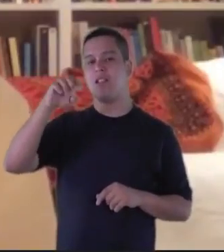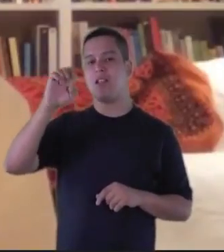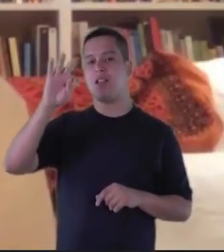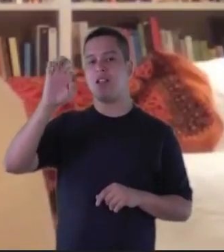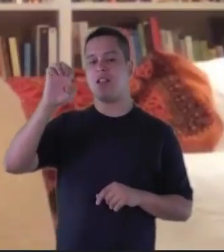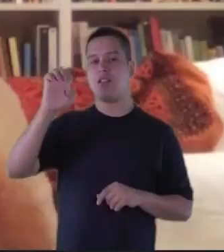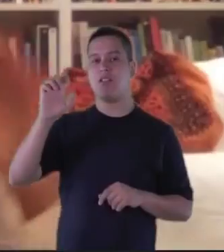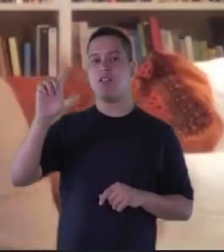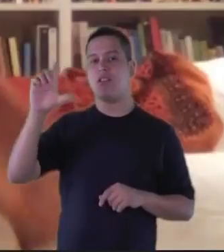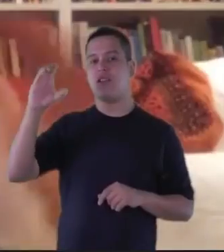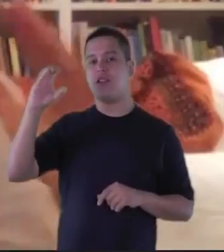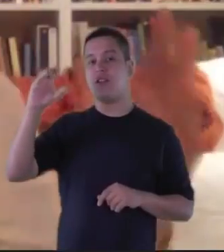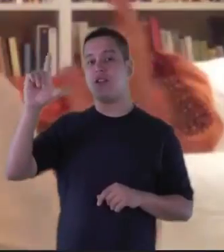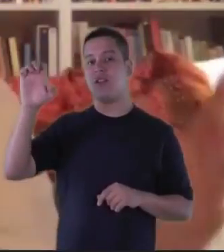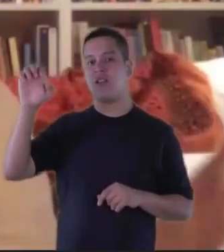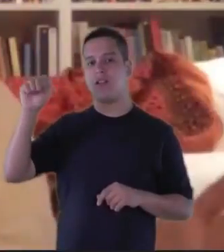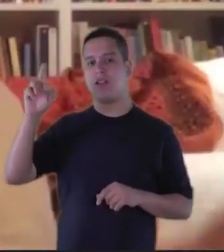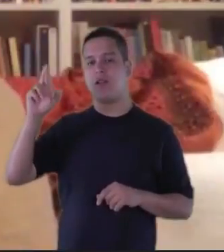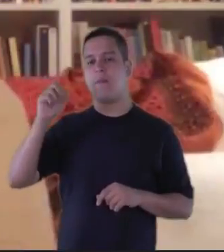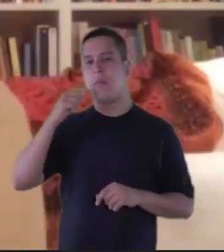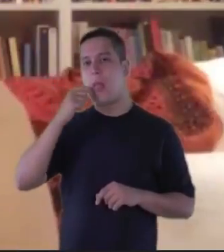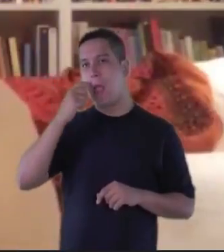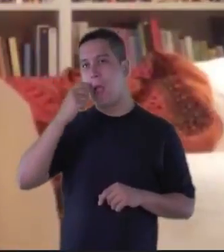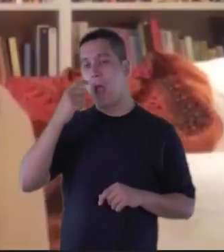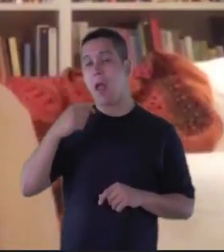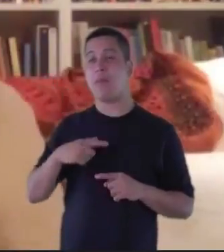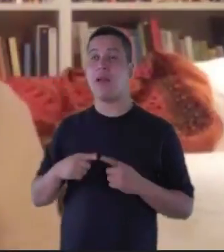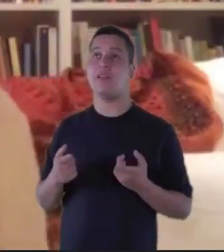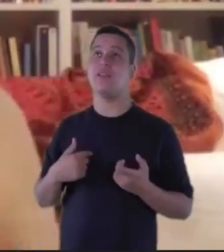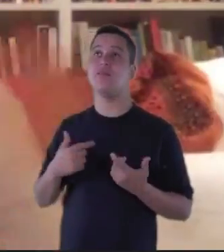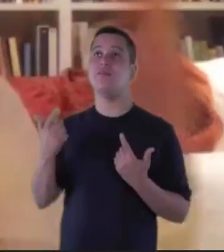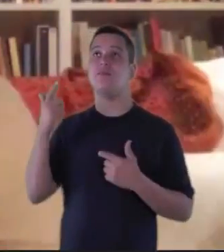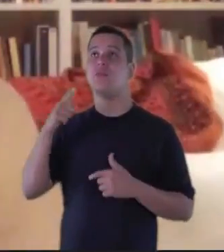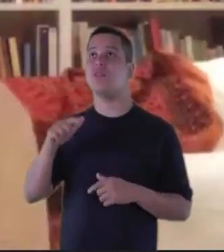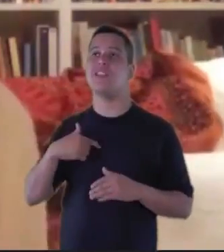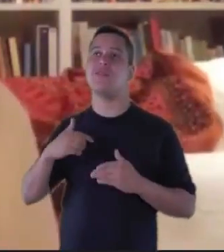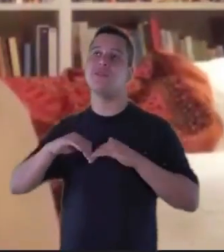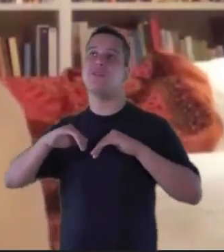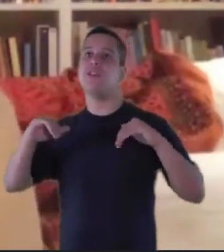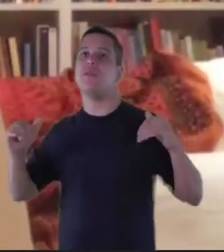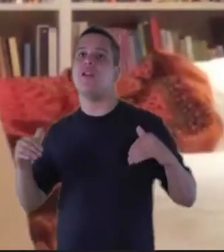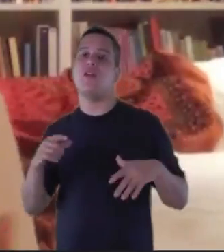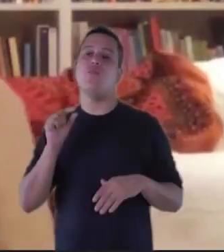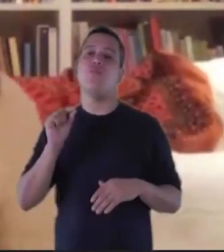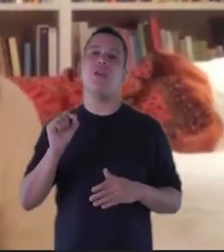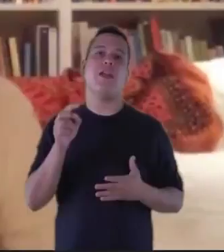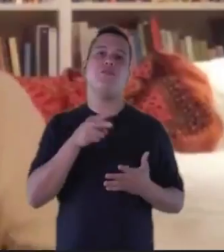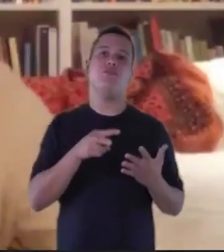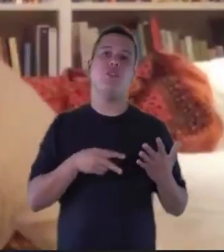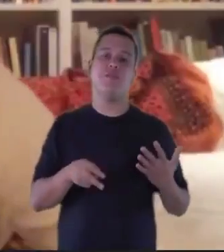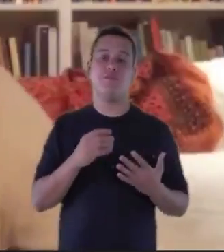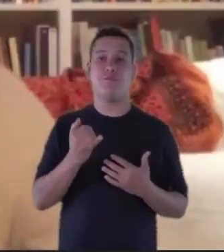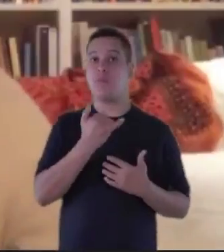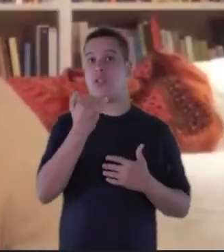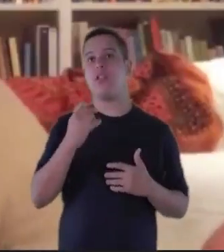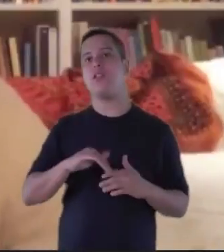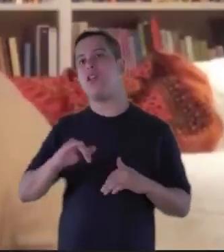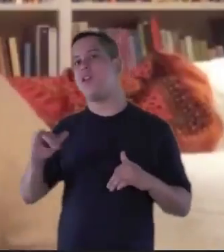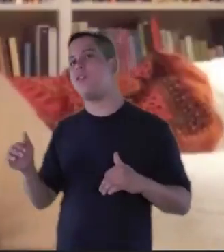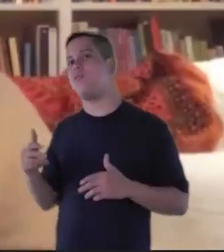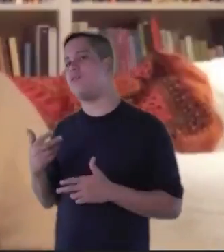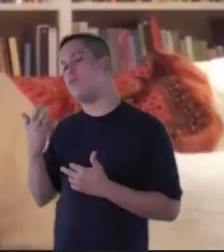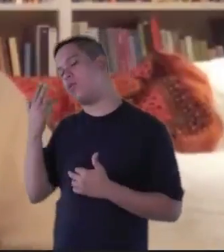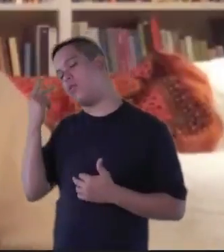e eu não fazia muito essa distinção, sabe, da grande literatura e das novelas. Depois, sim, eu li tanta